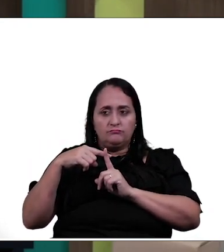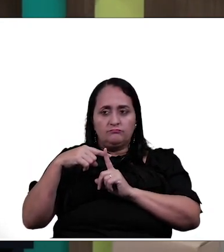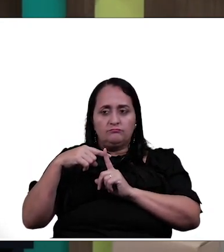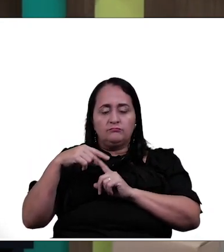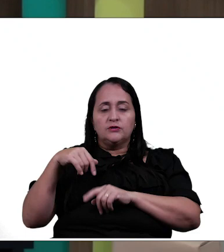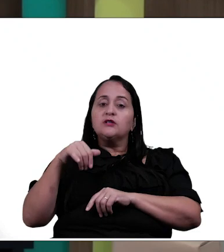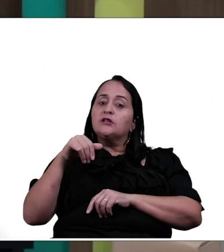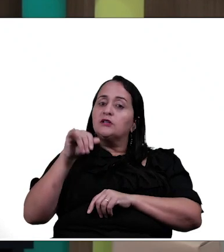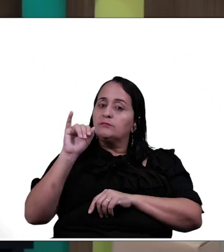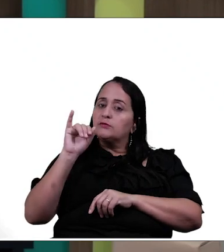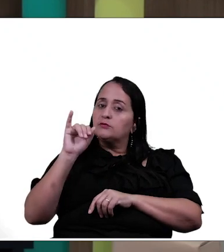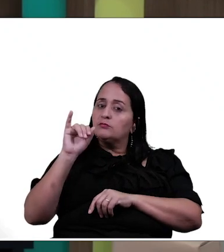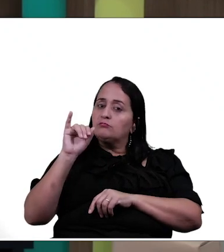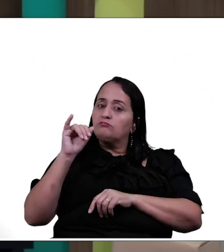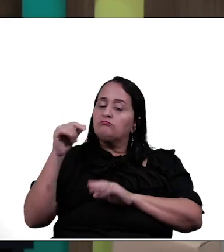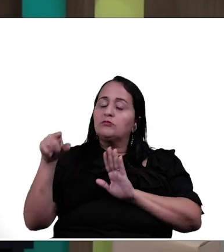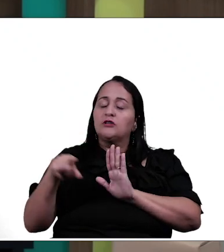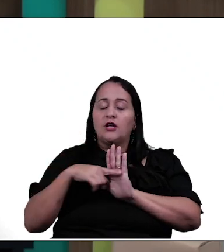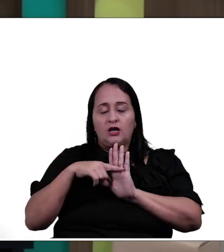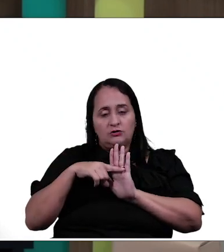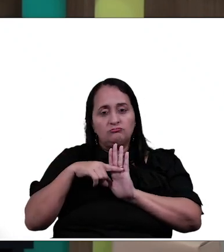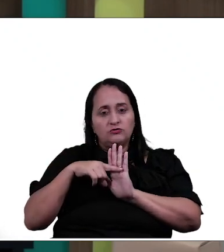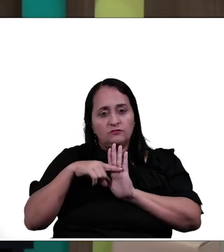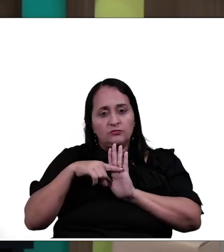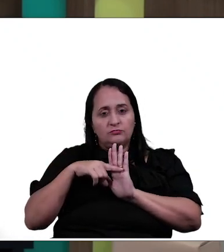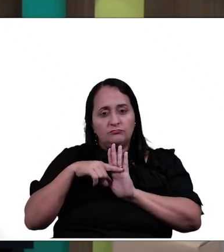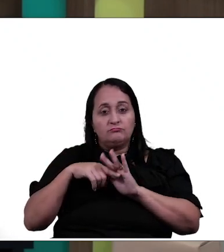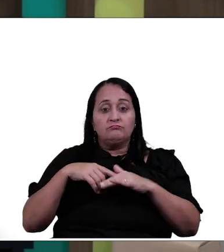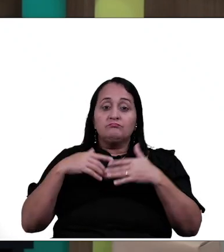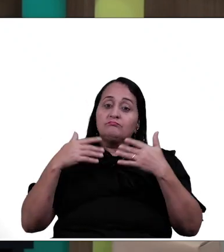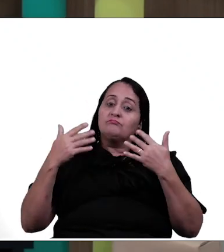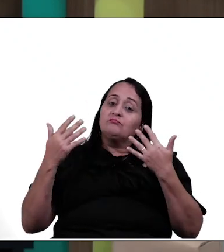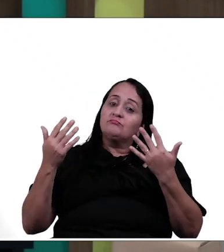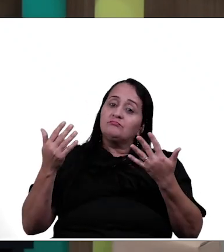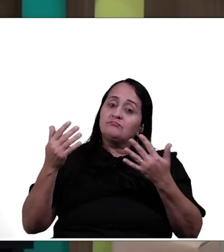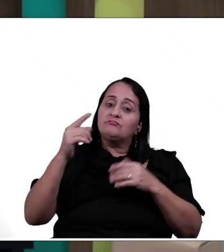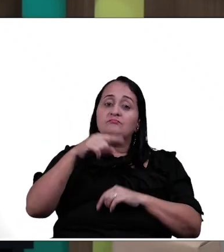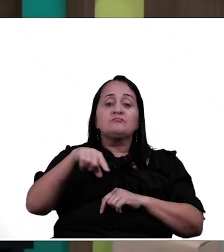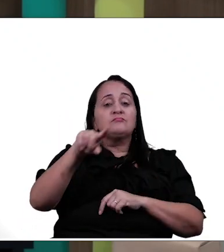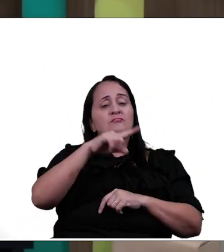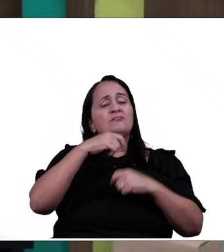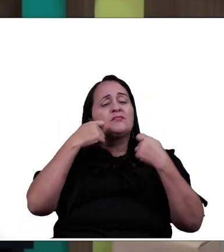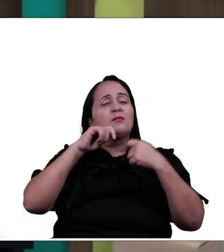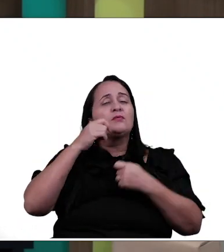mais um exemplo para você que está lá do outro lado da telinha.